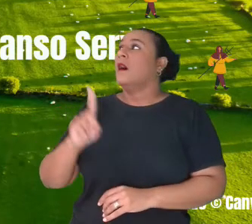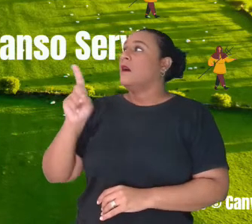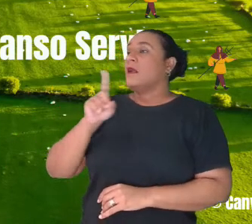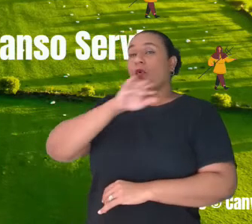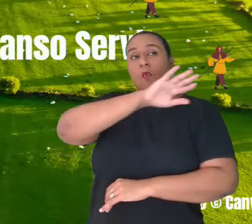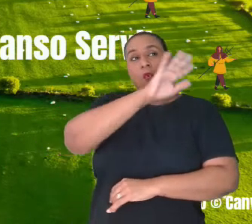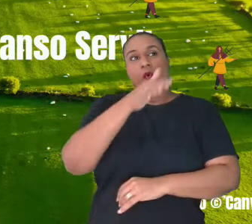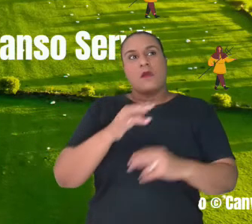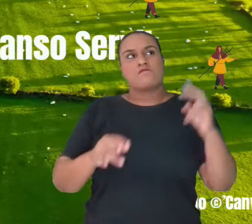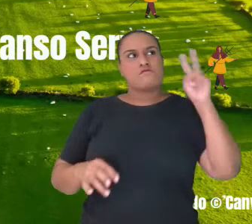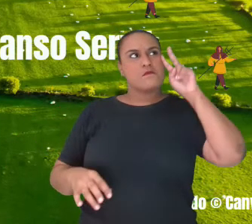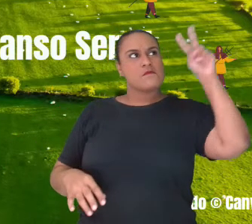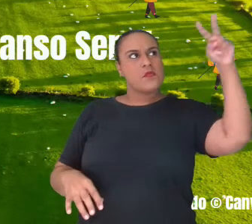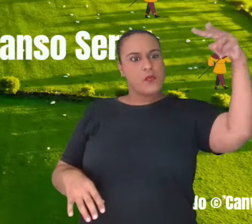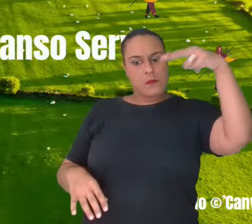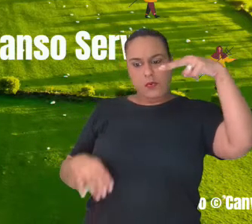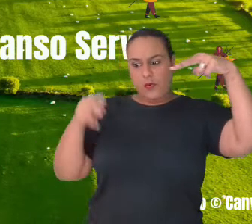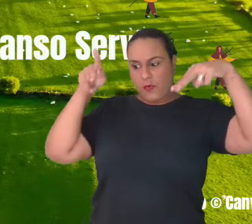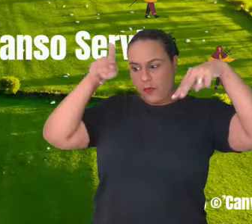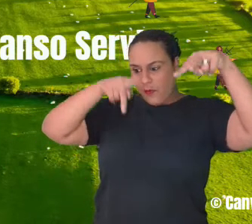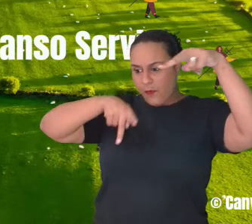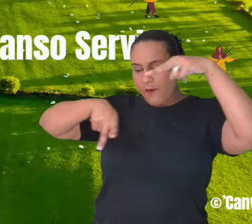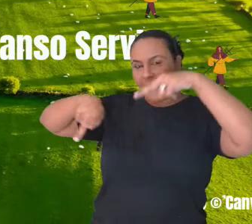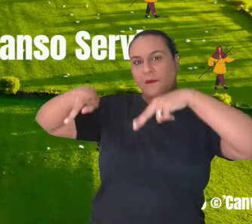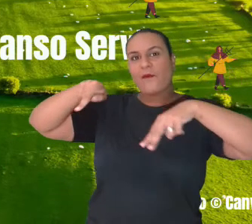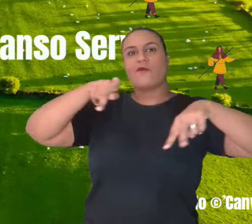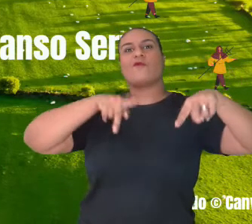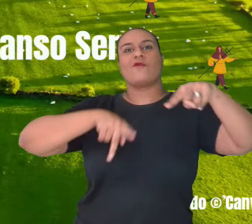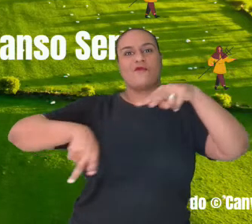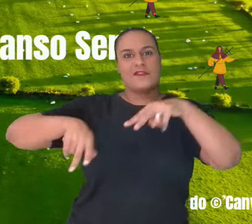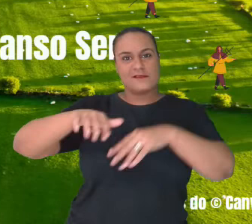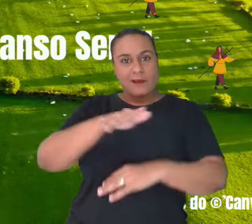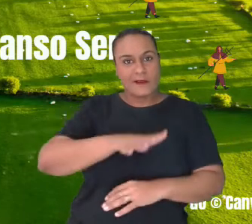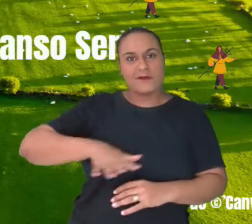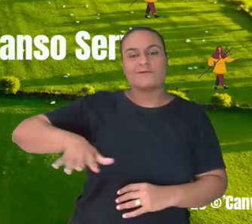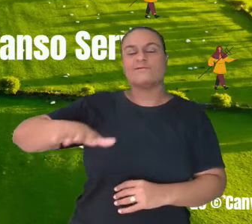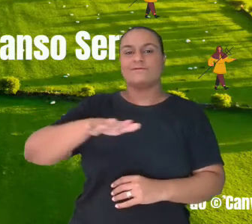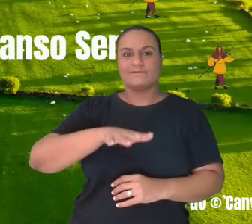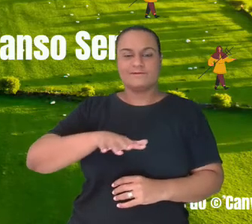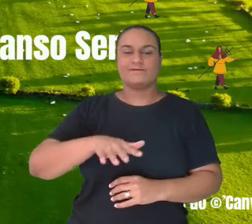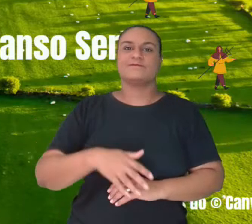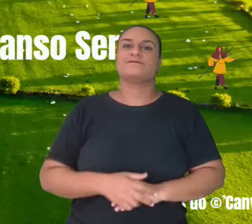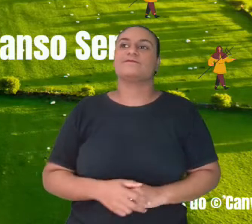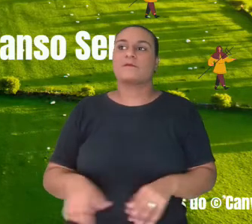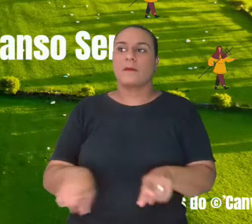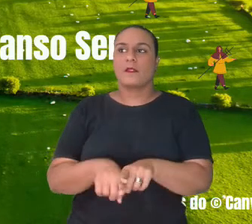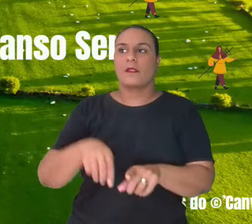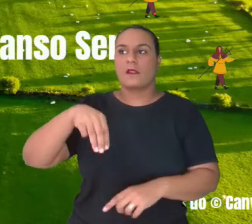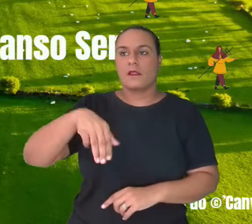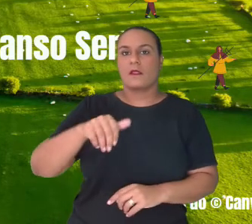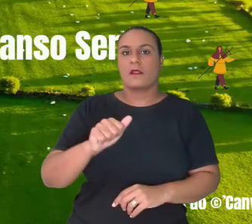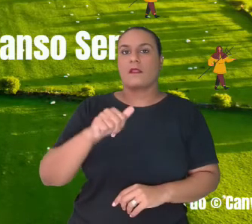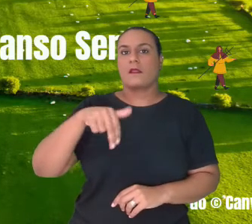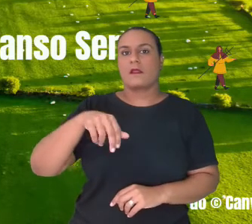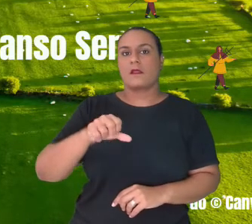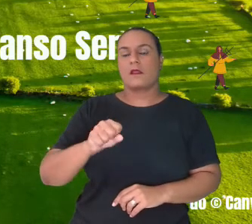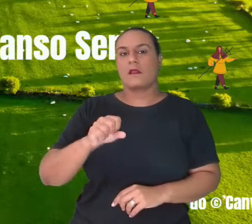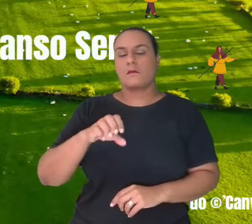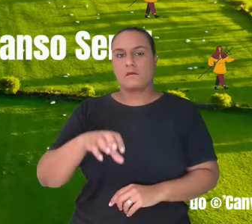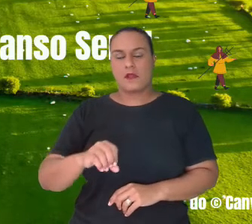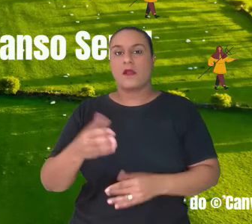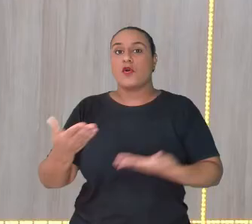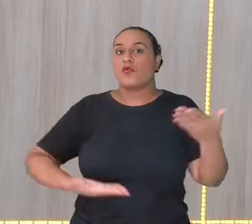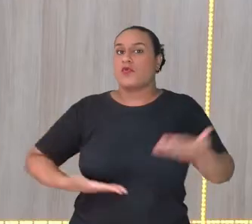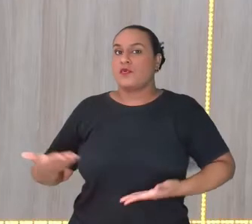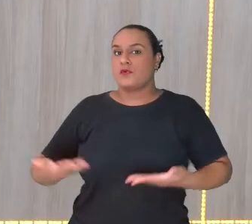poderia visualizar toda a sua extensão, né, de seu domínio, né. A gente tinha um manso servil, que era onde